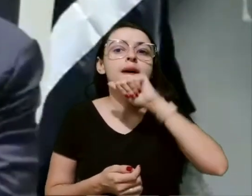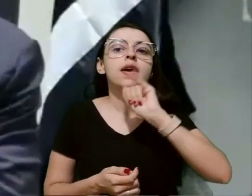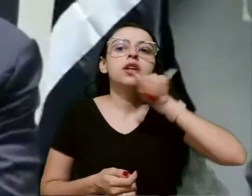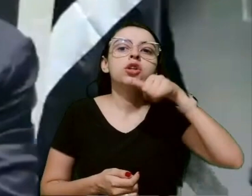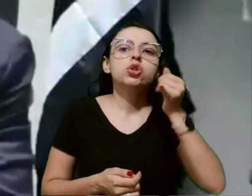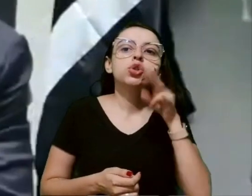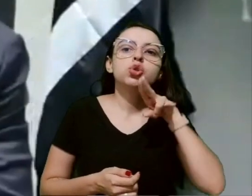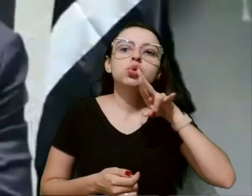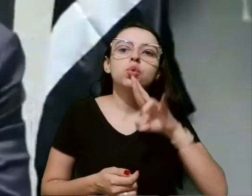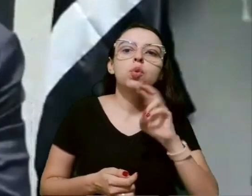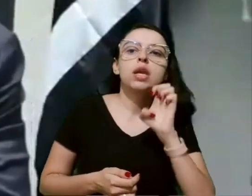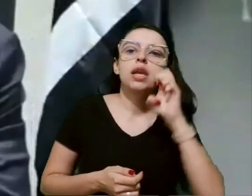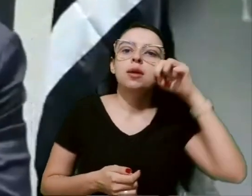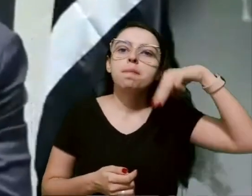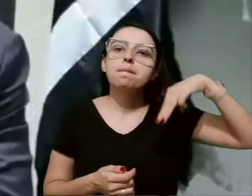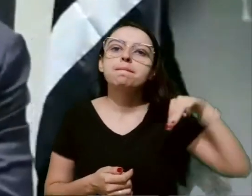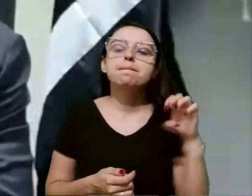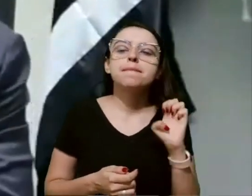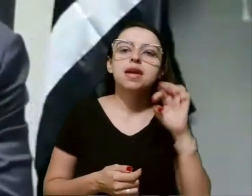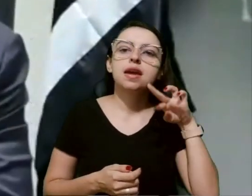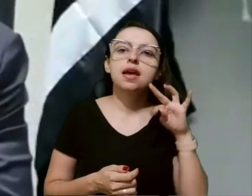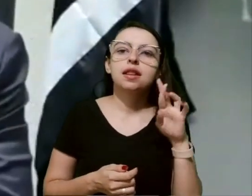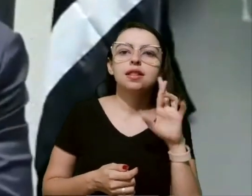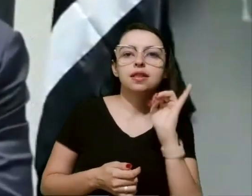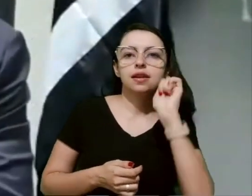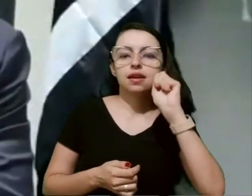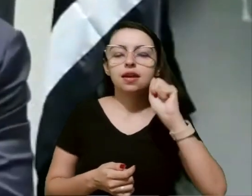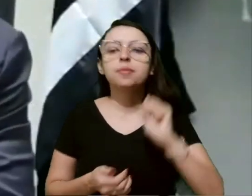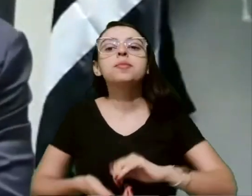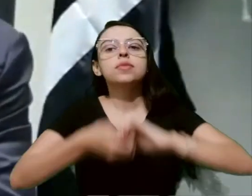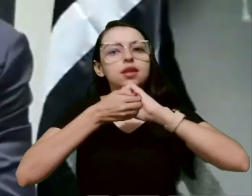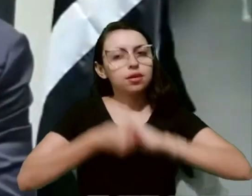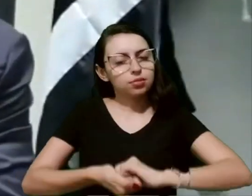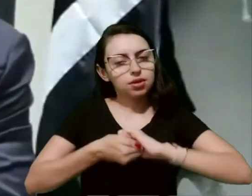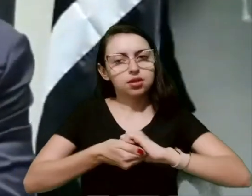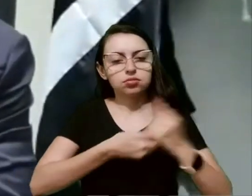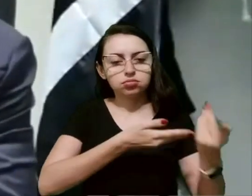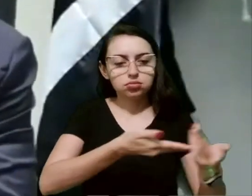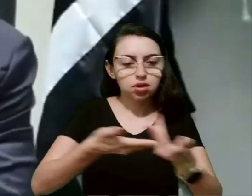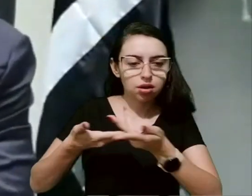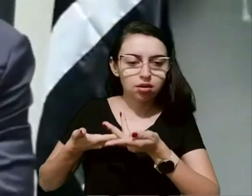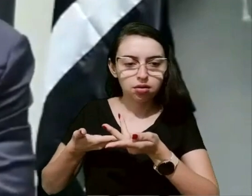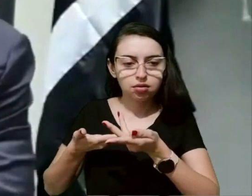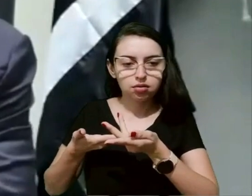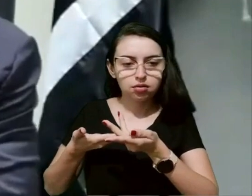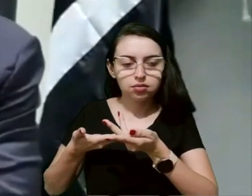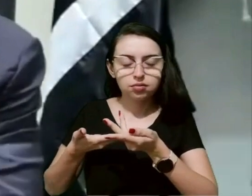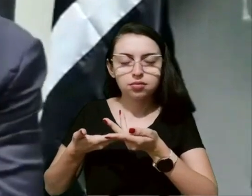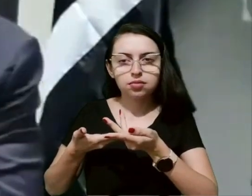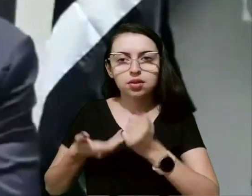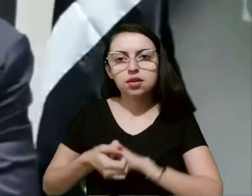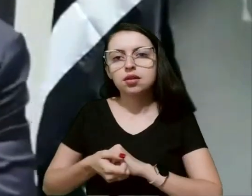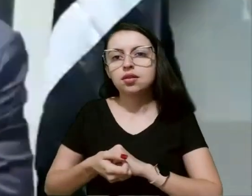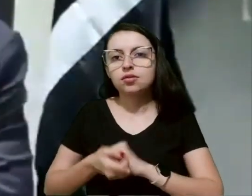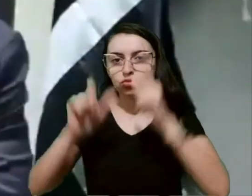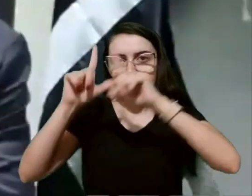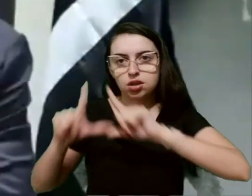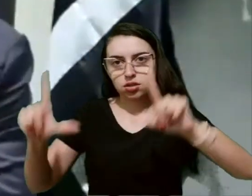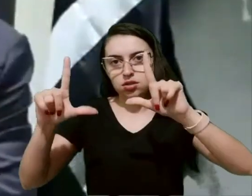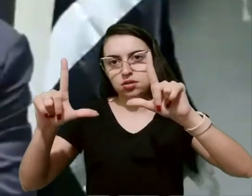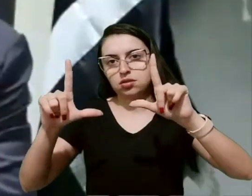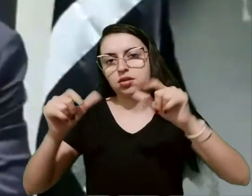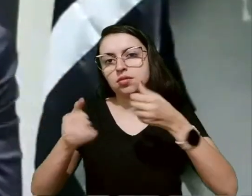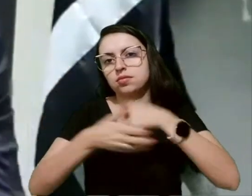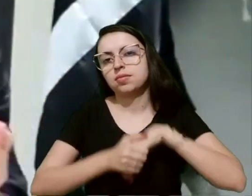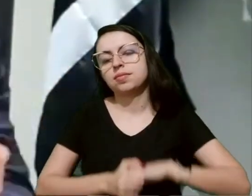Gostaria de cumprimentar também todos os nossos, a nossa audiência, e